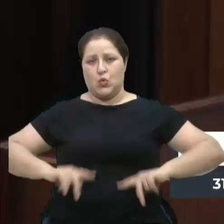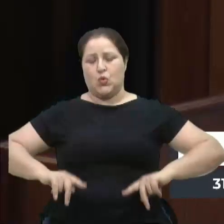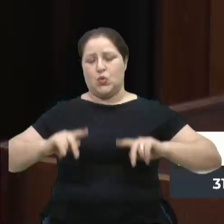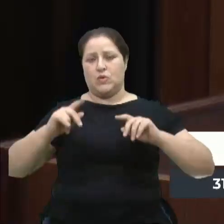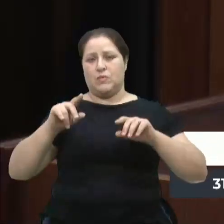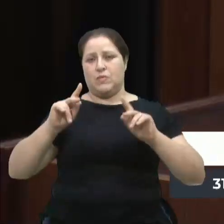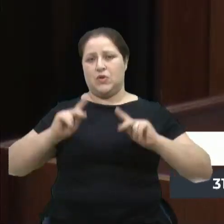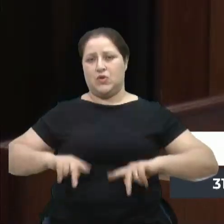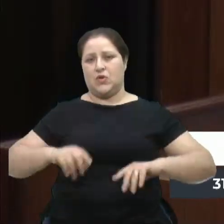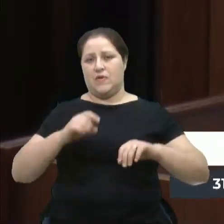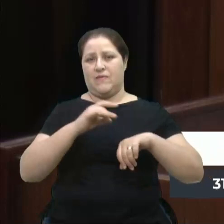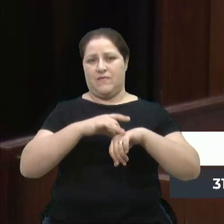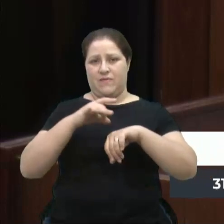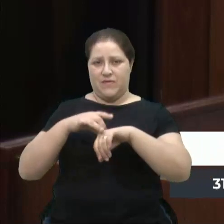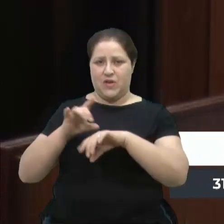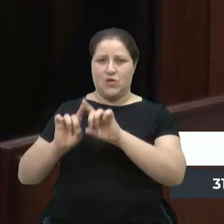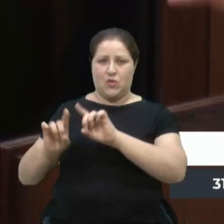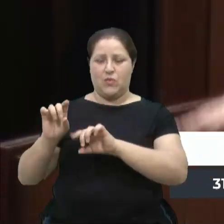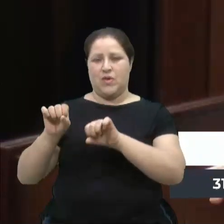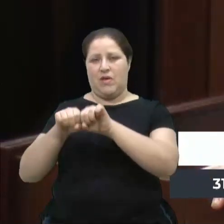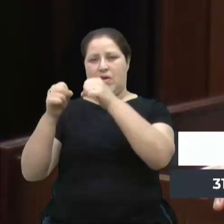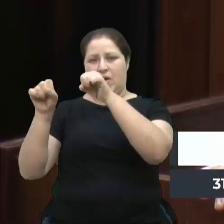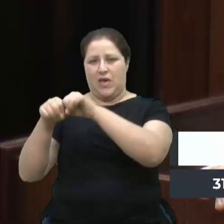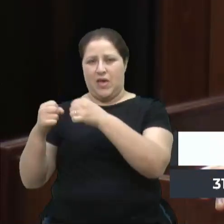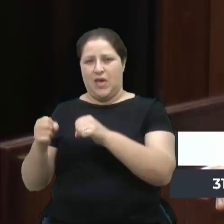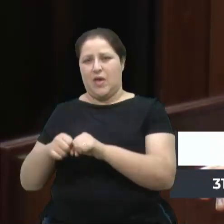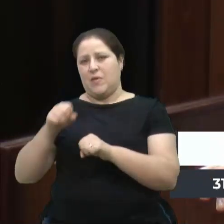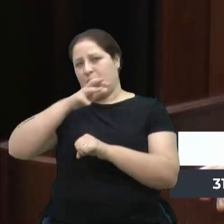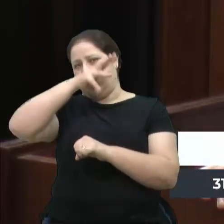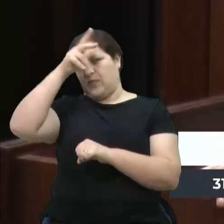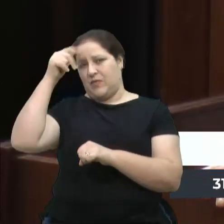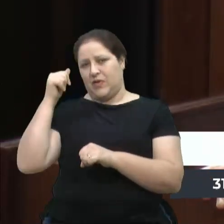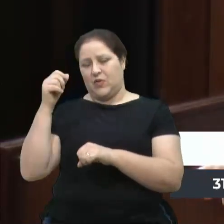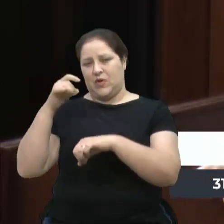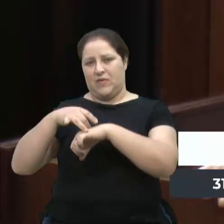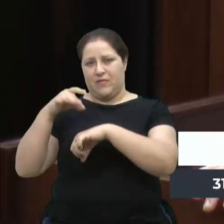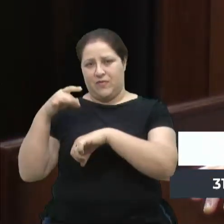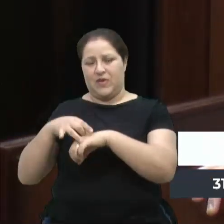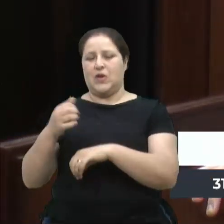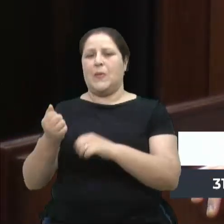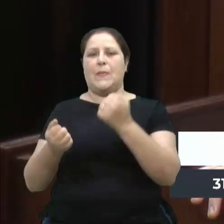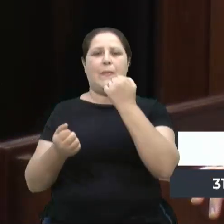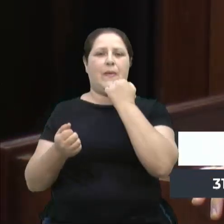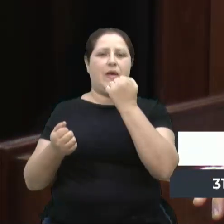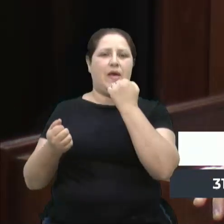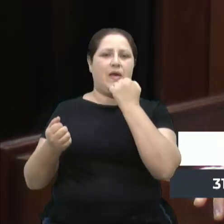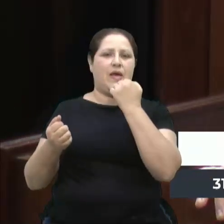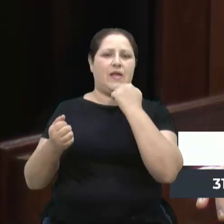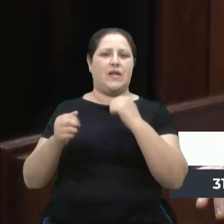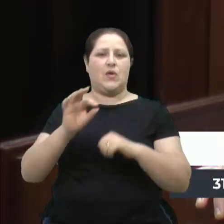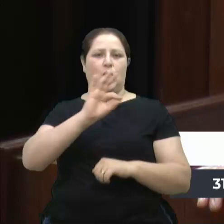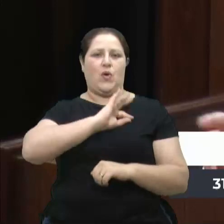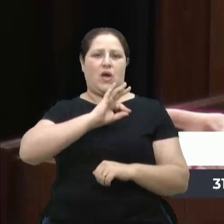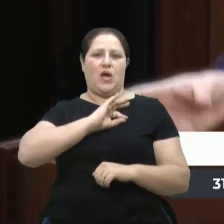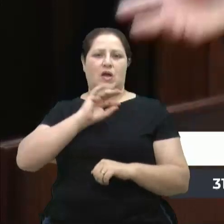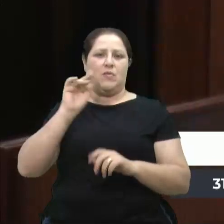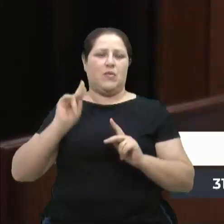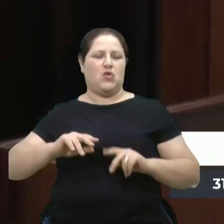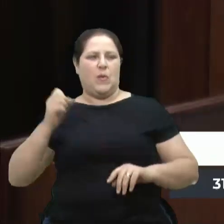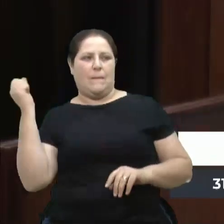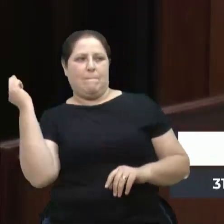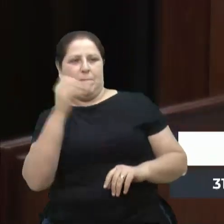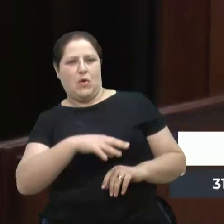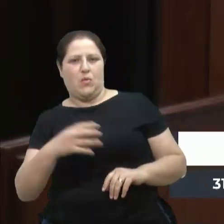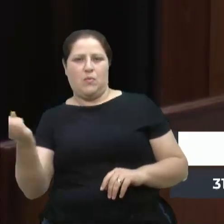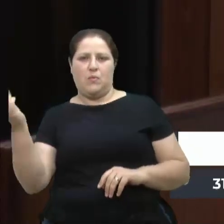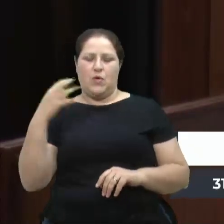quebrando as vidraças da prefeitura, algumas pessoas quebrando as vidraças da prefeitura, atirando pedras nos guardas municipais. Hoje parece um